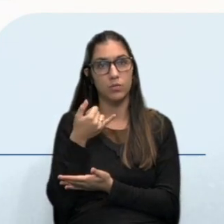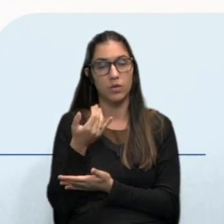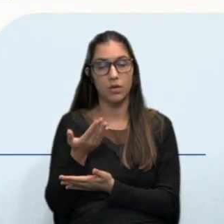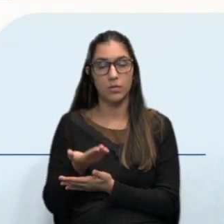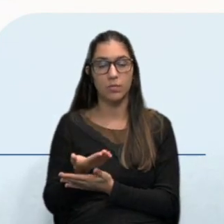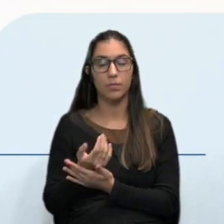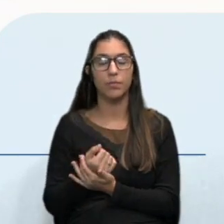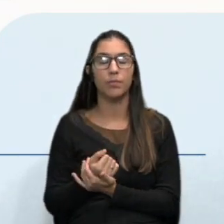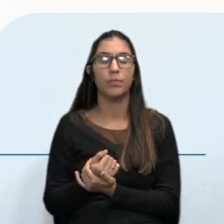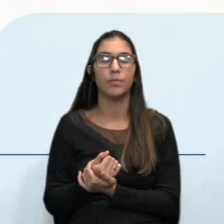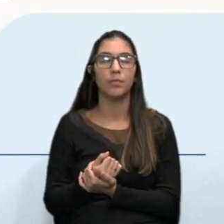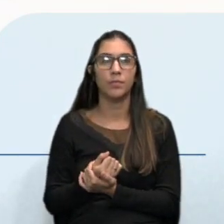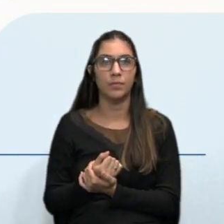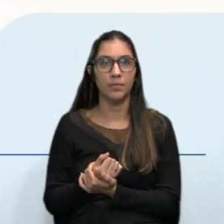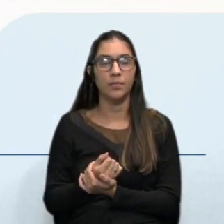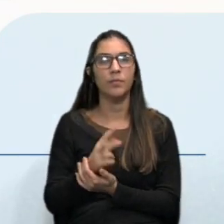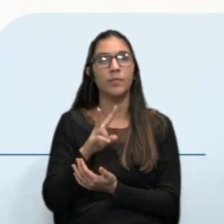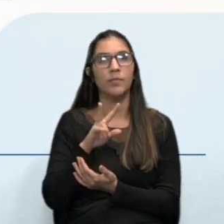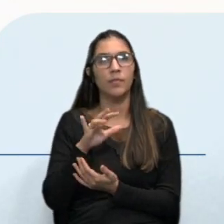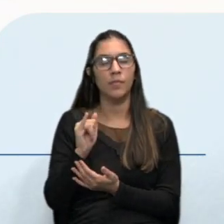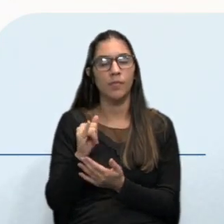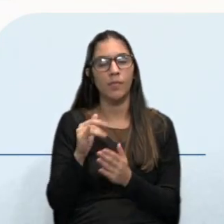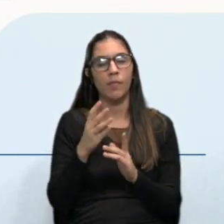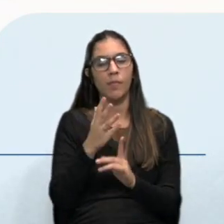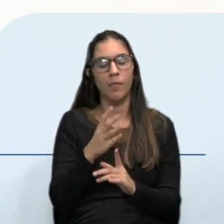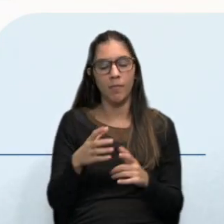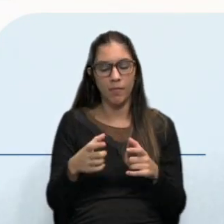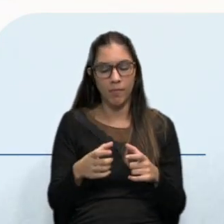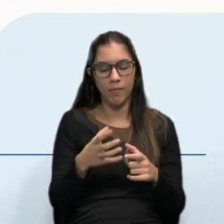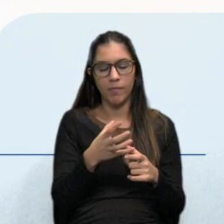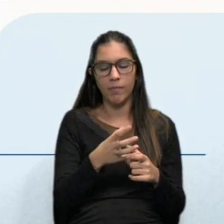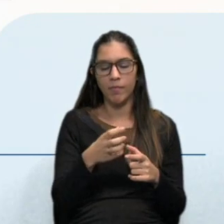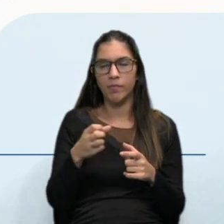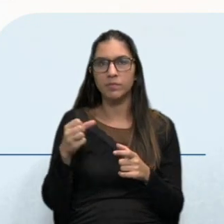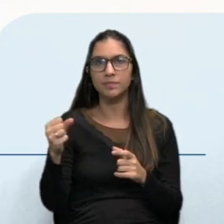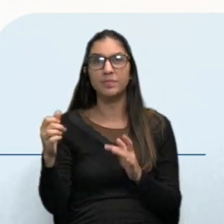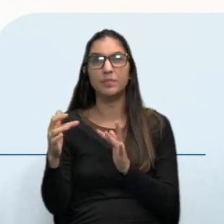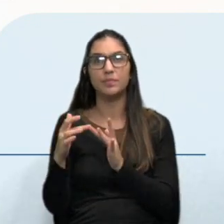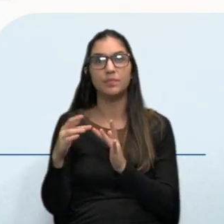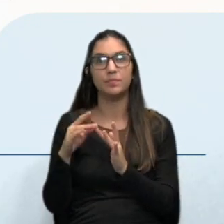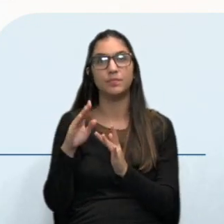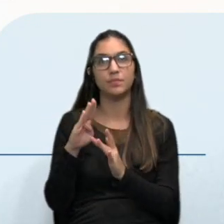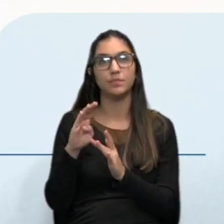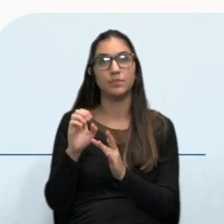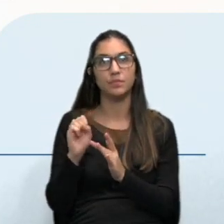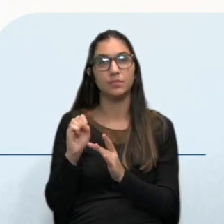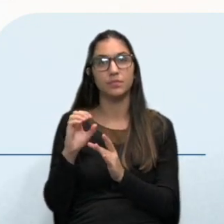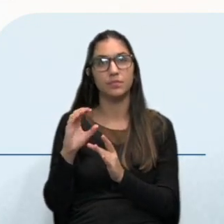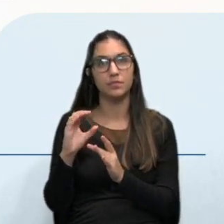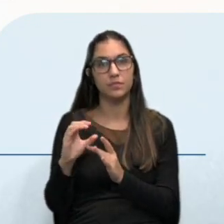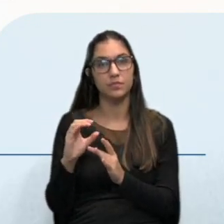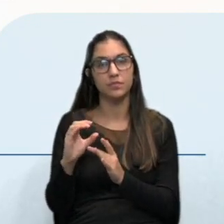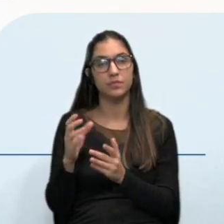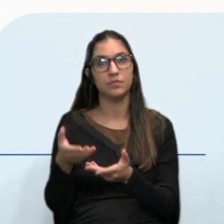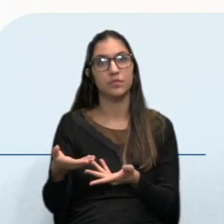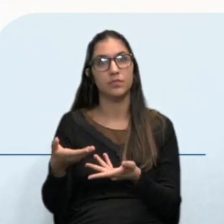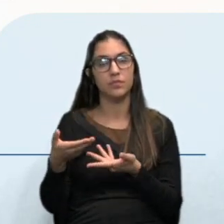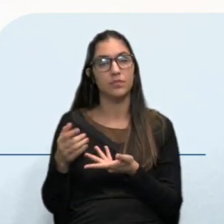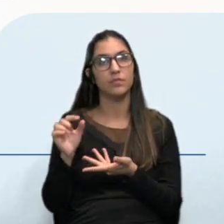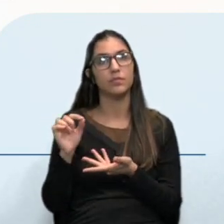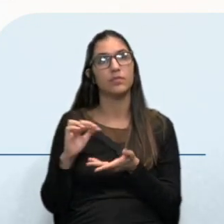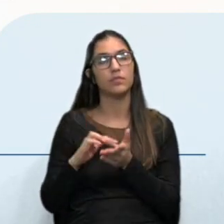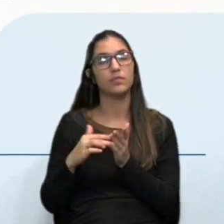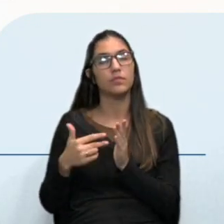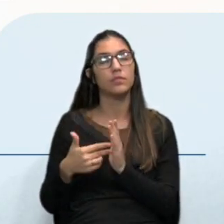de comutação celular vai, então, pegar essa mensagem e vai conversar com a BSC de recepção. O que é a